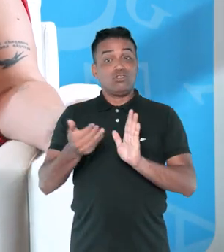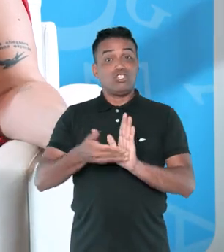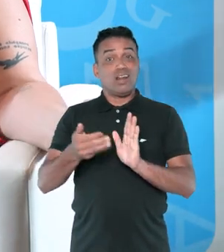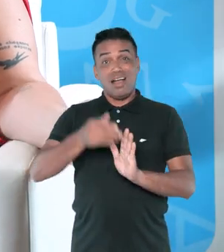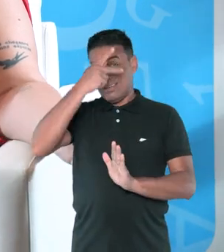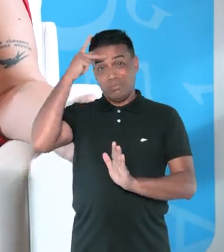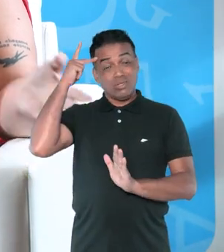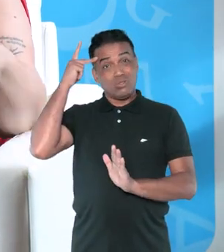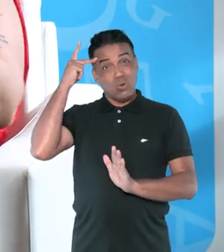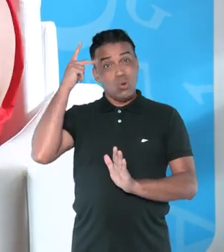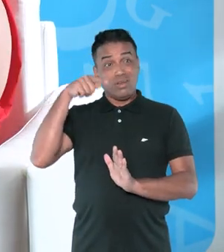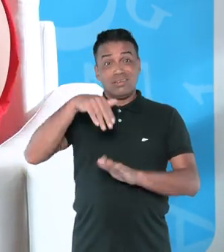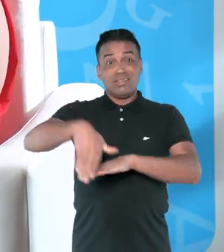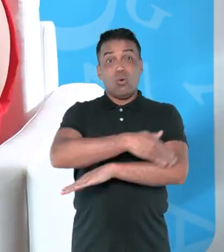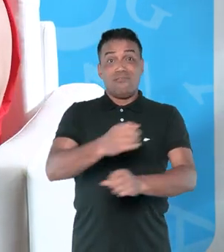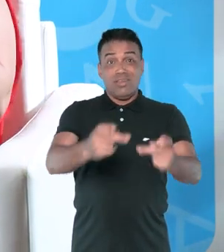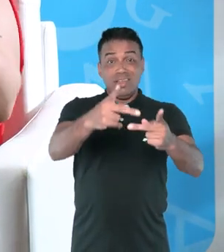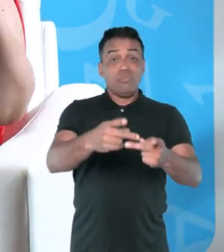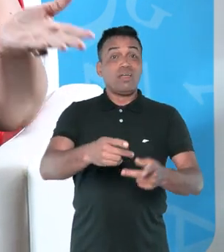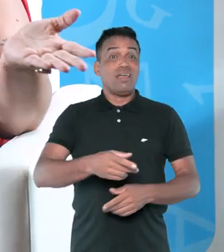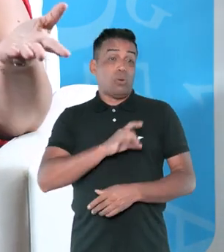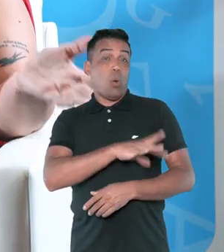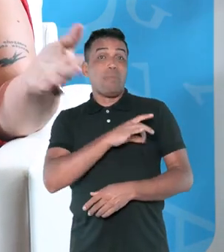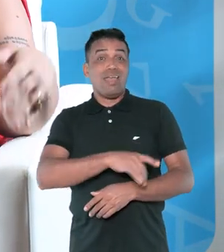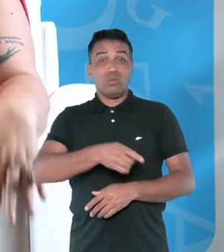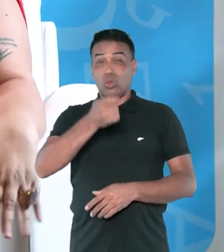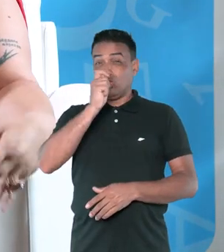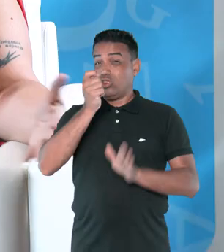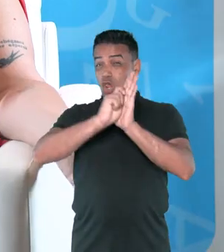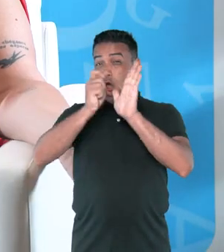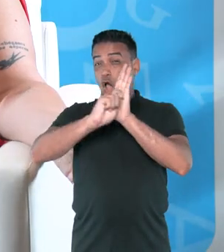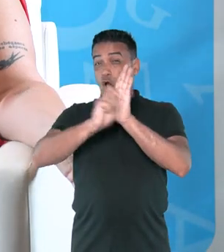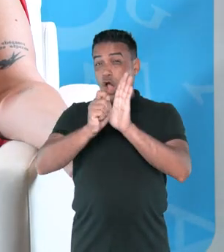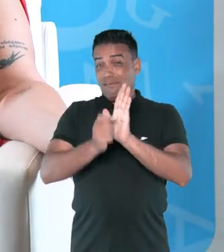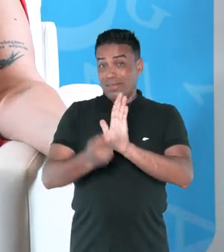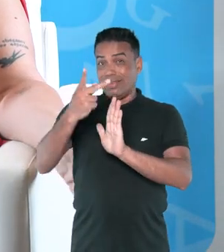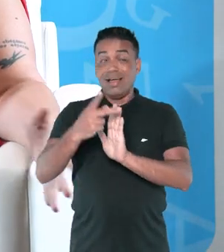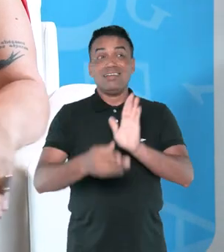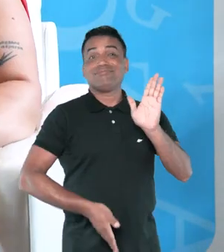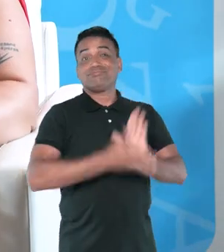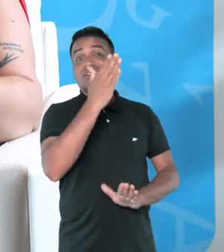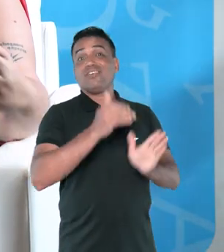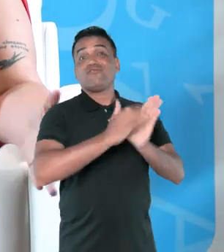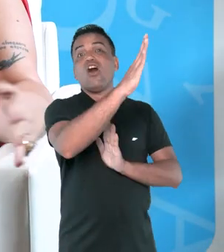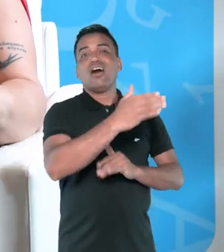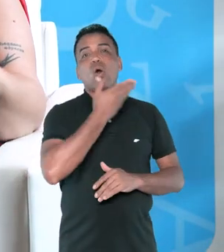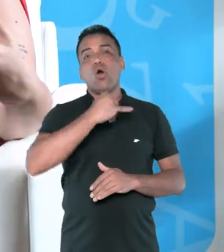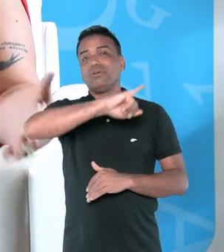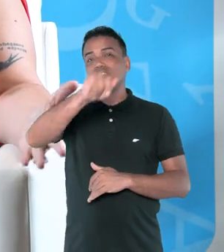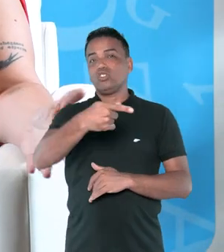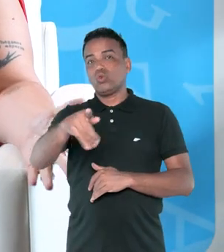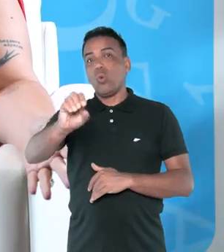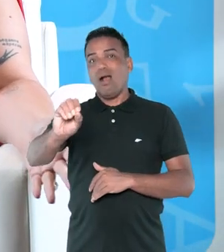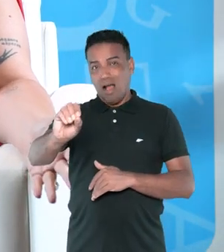medo de venda de droga. Parece que um tinha tido realmente alguma coisa e botaram o seu João para correr. Eu fiquei com muita pena. E aí eu fiz uma história para